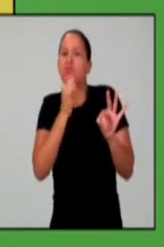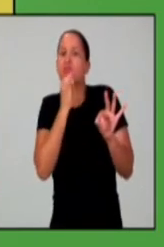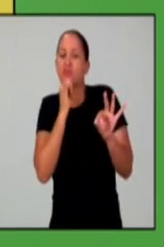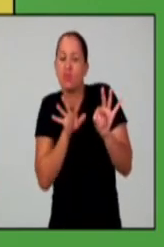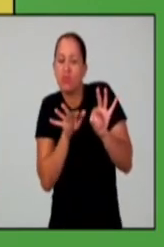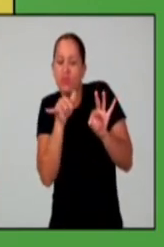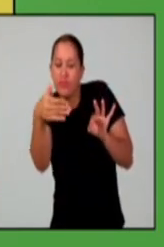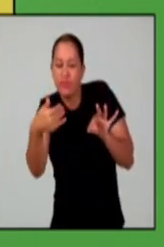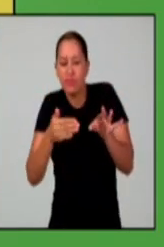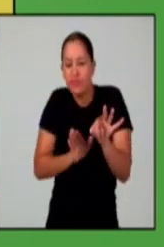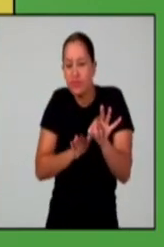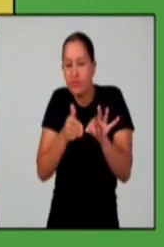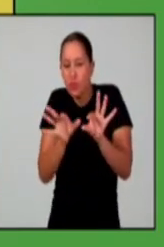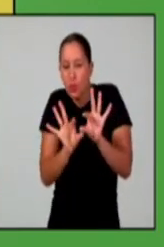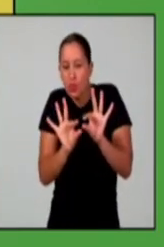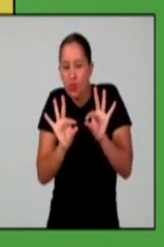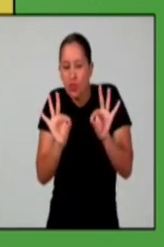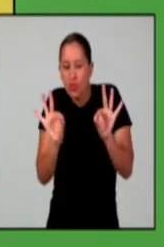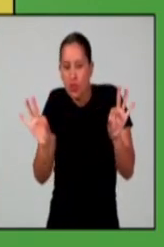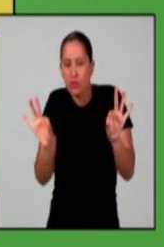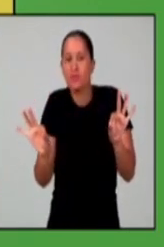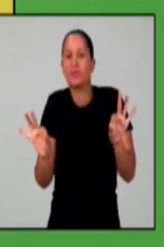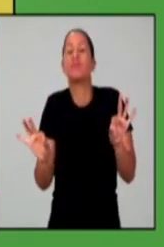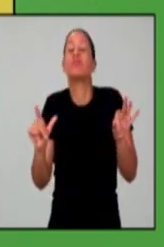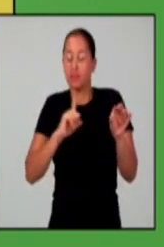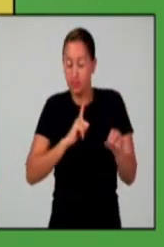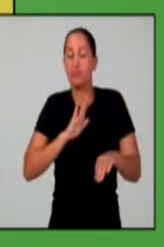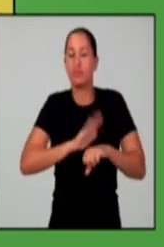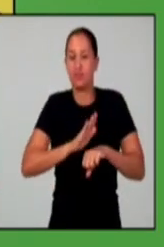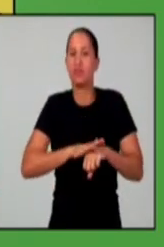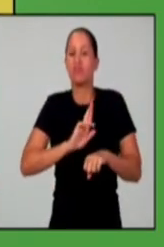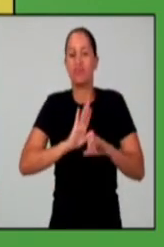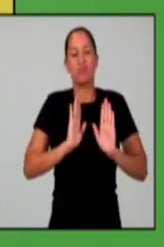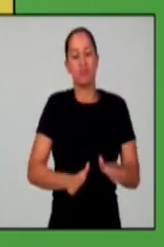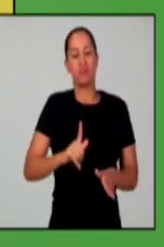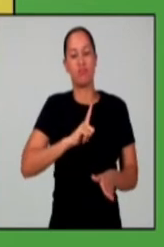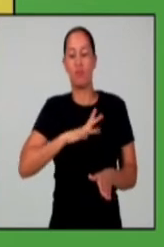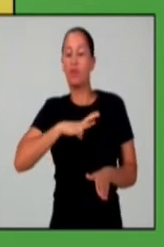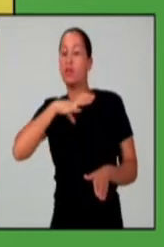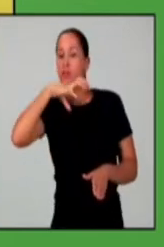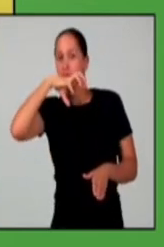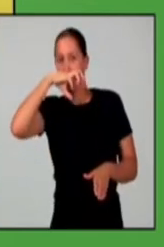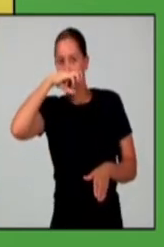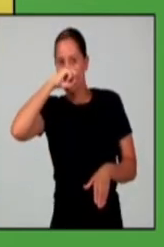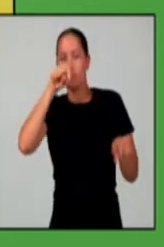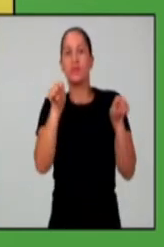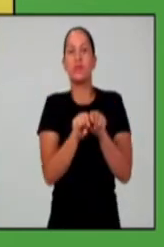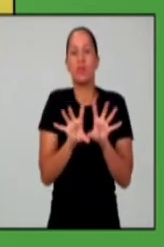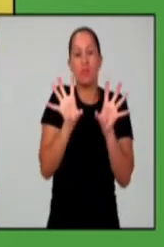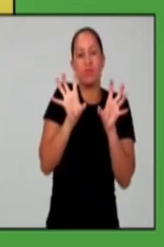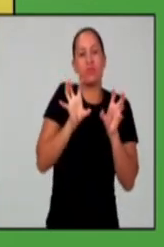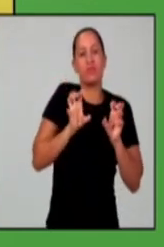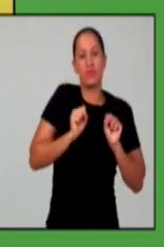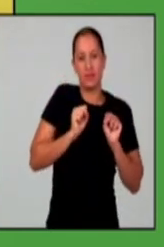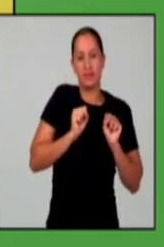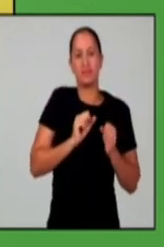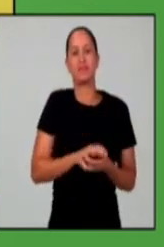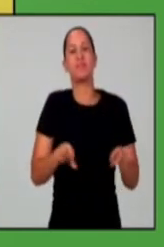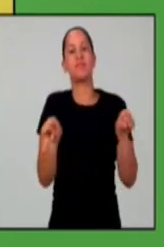finas, podem trocar substâncias com os tecidos. São eles que levam o alimento e o oxigênio e retiram gás carbônico e